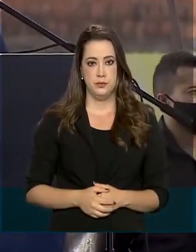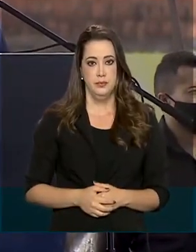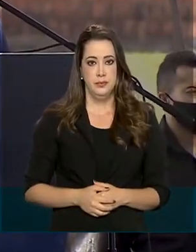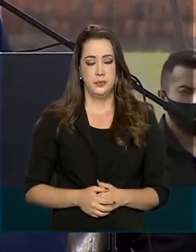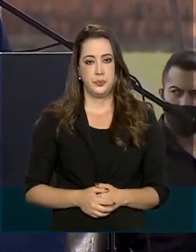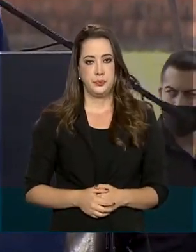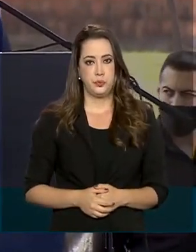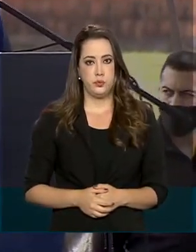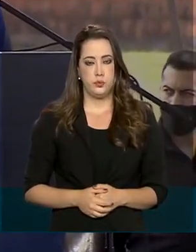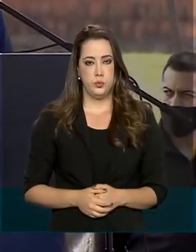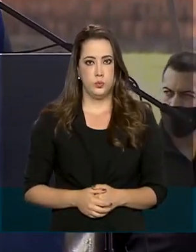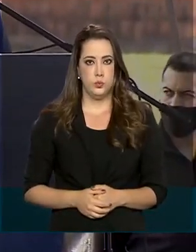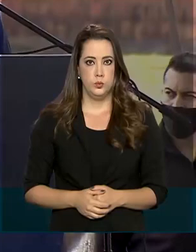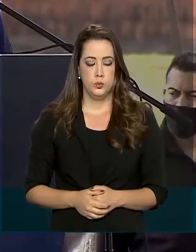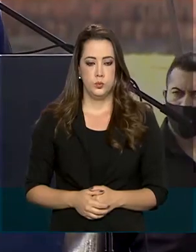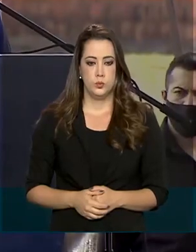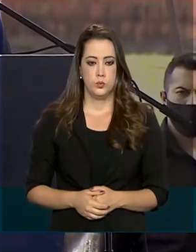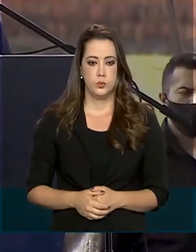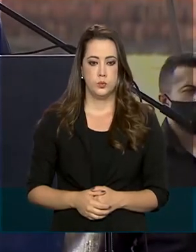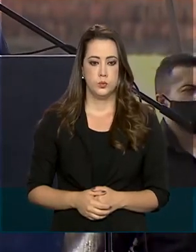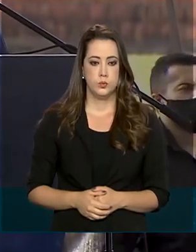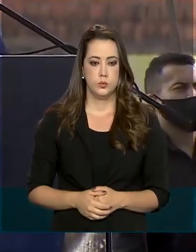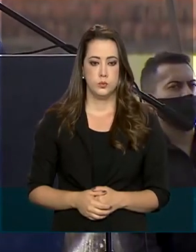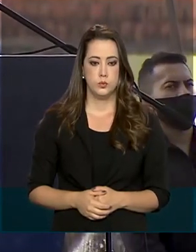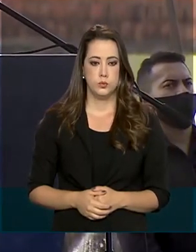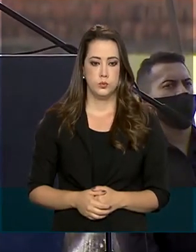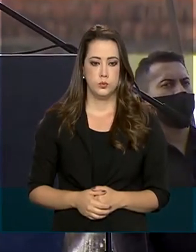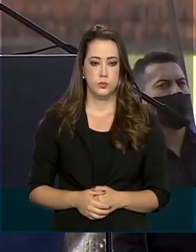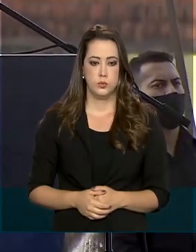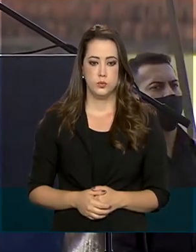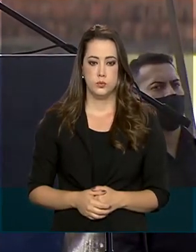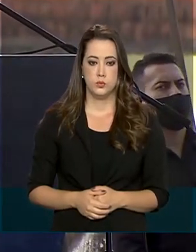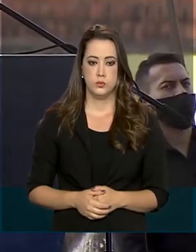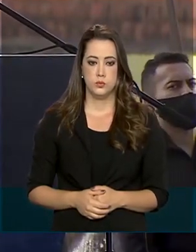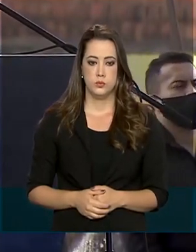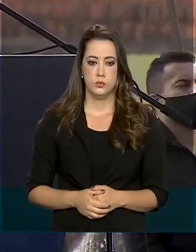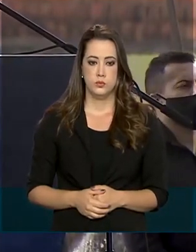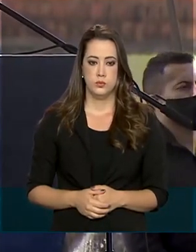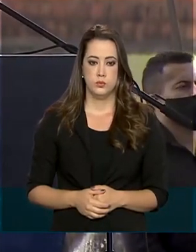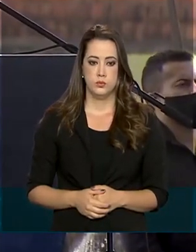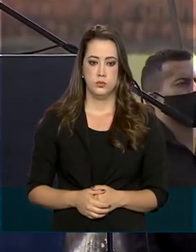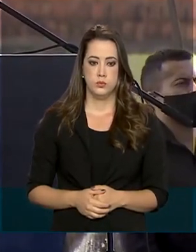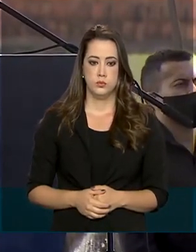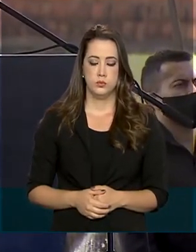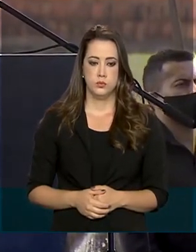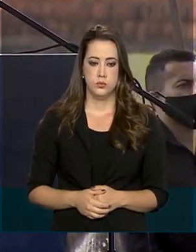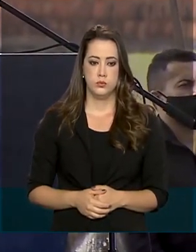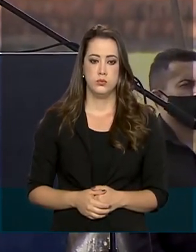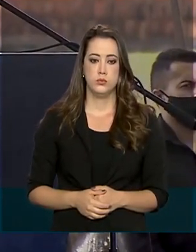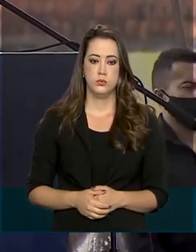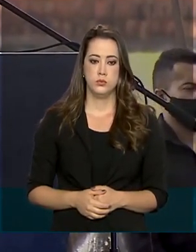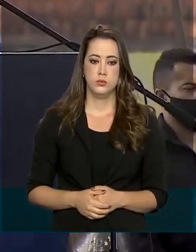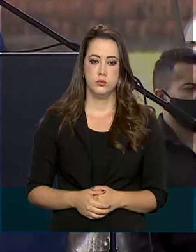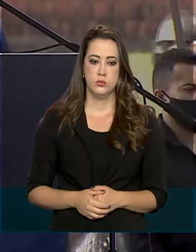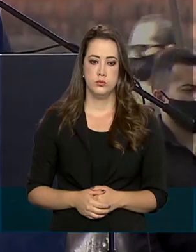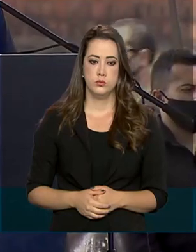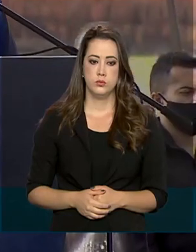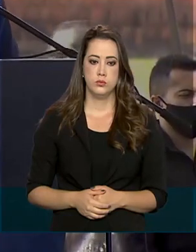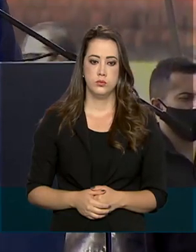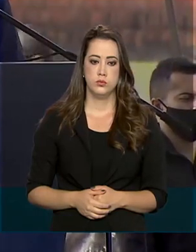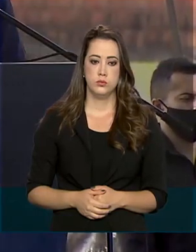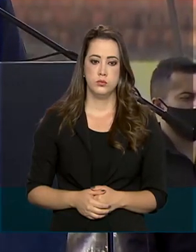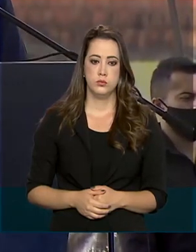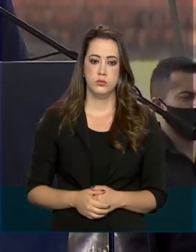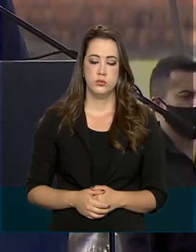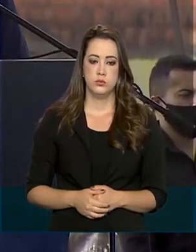nossa APF e também a nossa PRF no combate aos ilícitos, especial, tráfico de drogas e